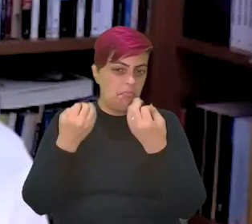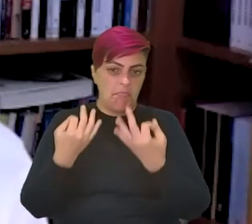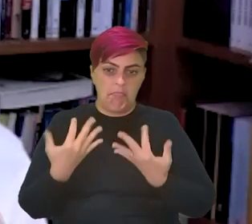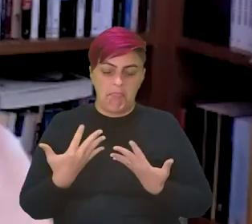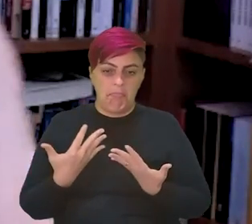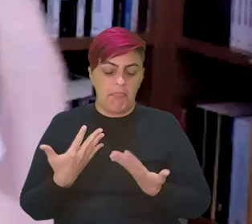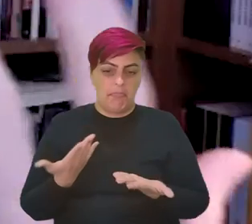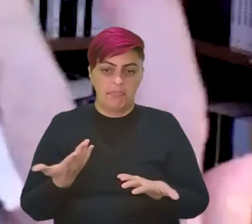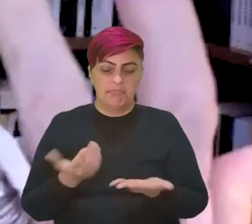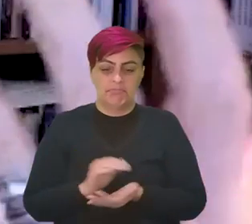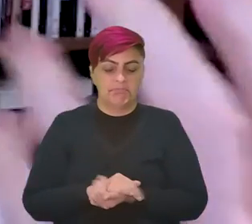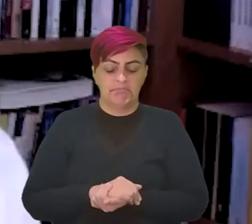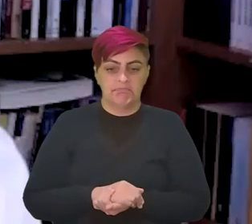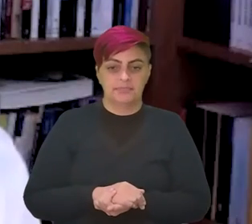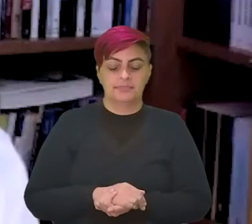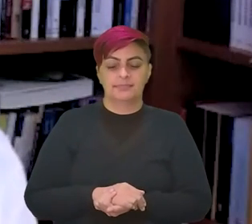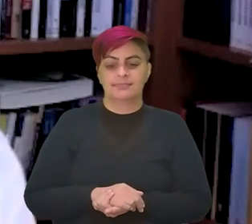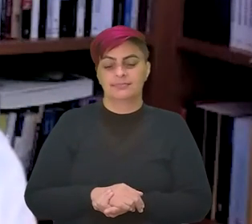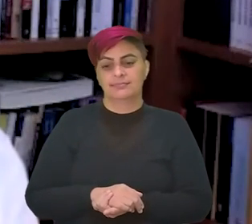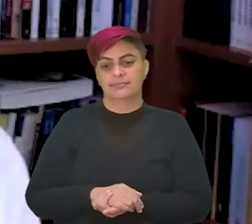não tem nenhuma explicação, né?